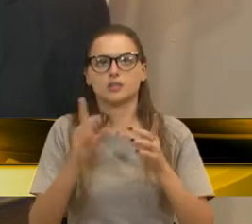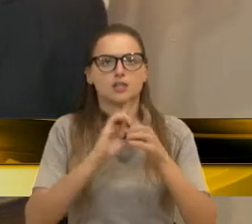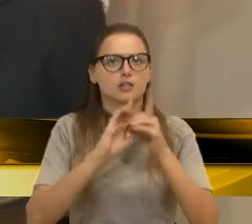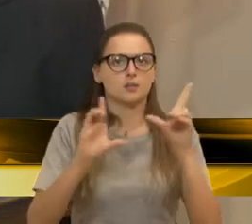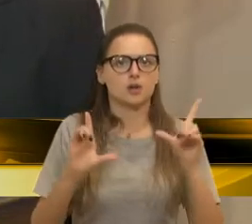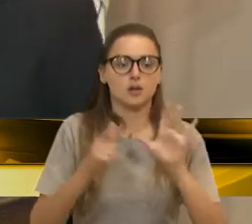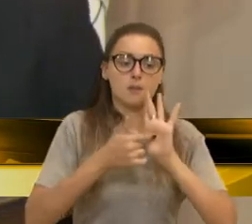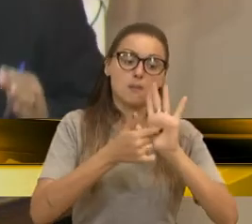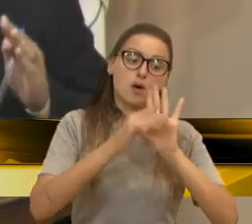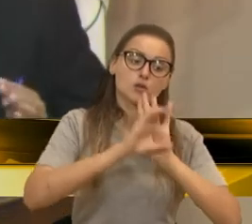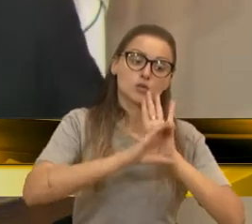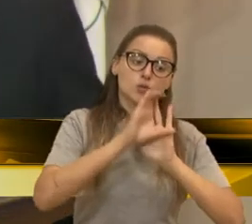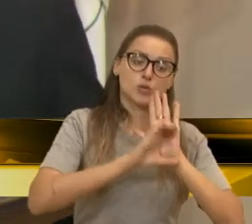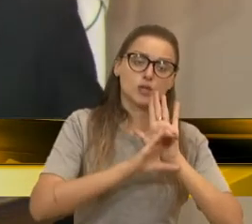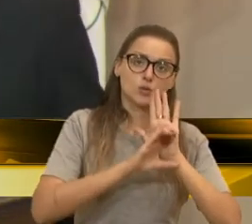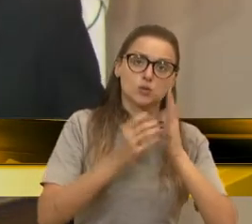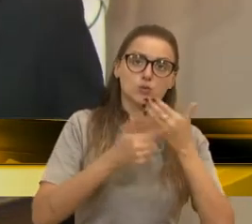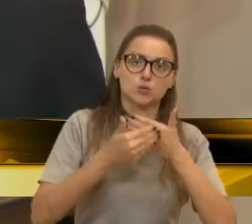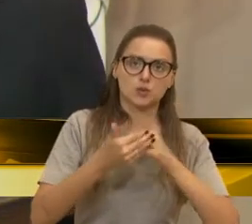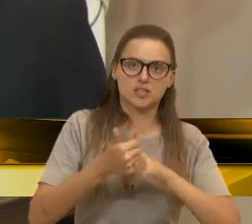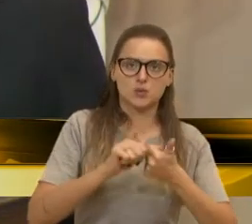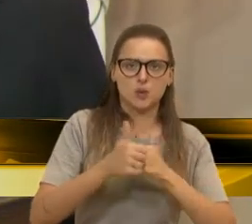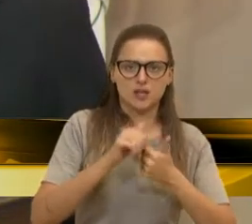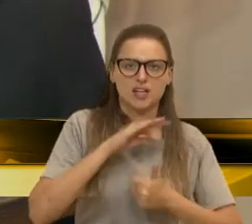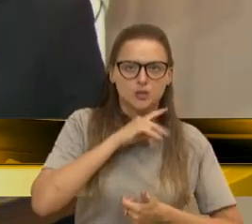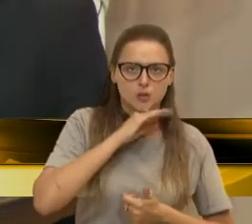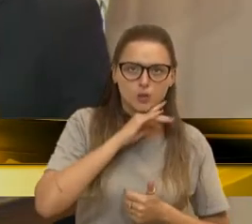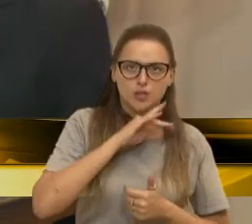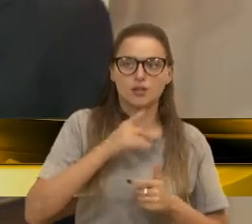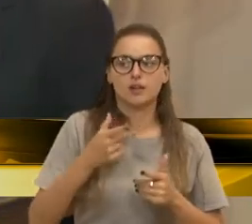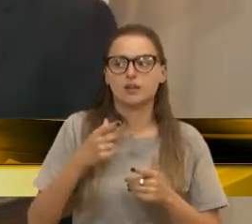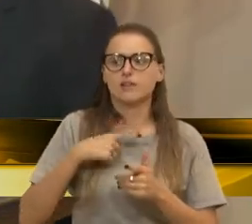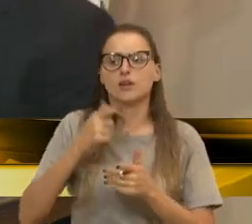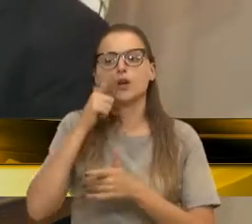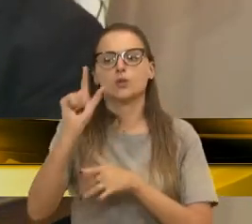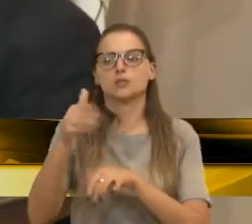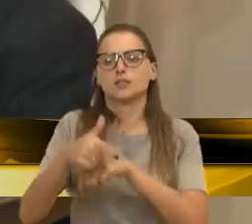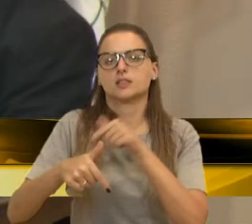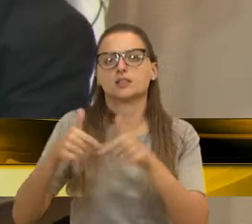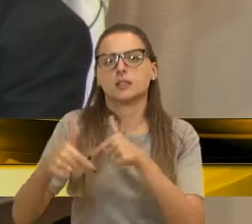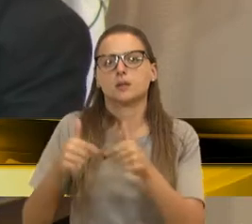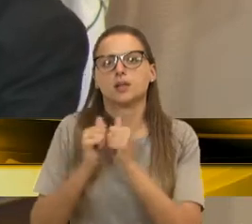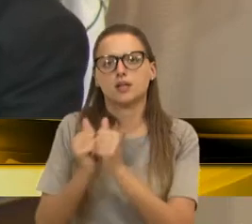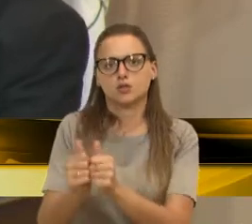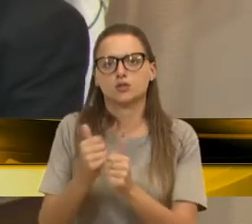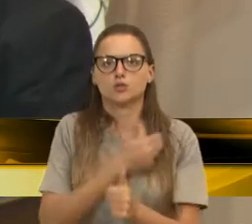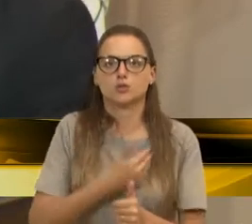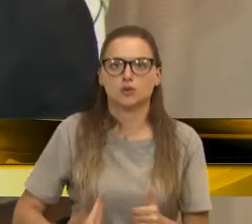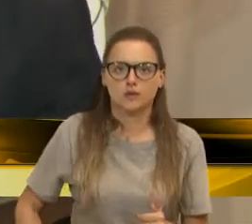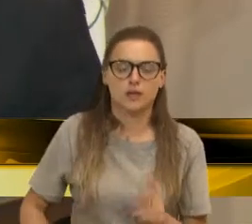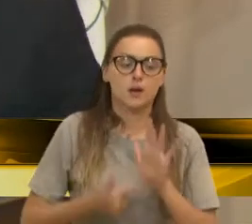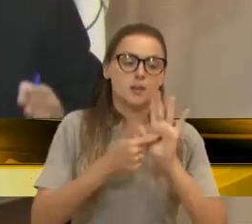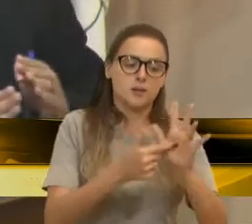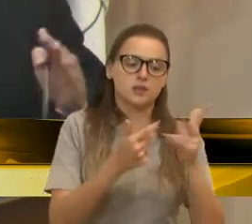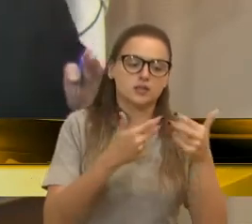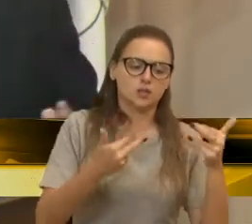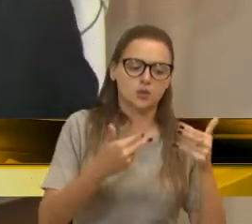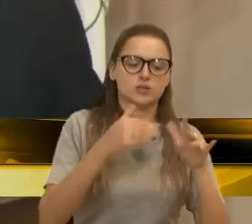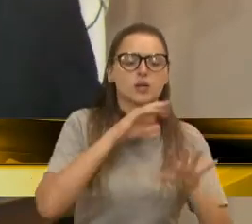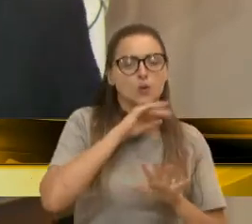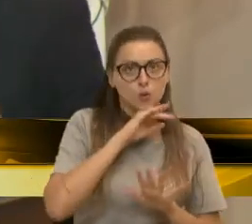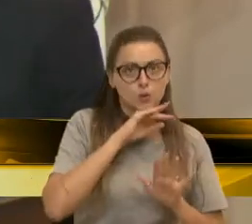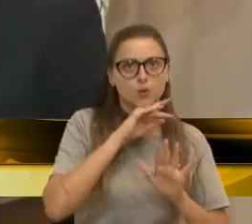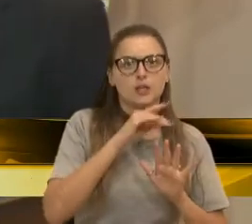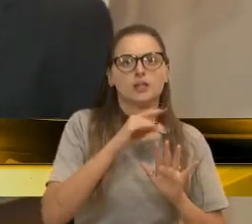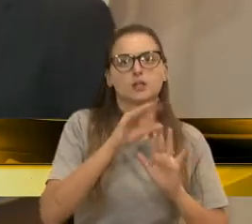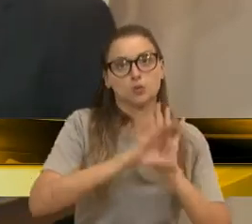Apresenta isso no currículo e você terá uma vaga nesse governo. Porque é assim, apresenta isso nesse currículo e você terá uma vaga em algum